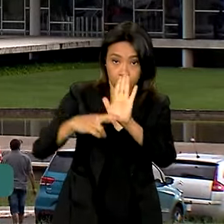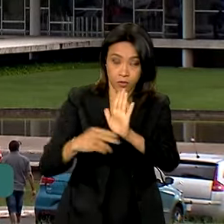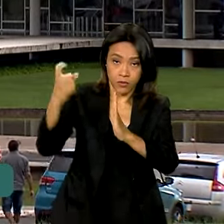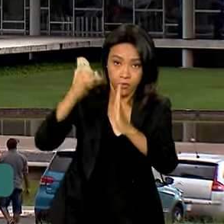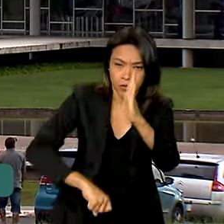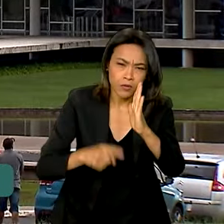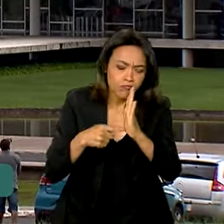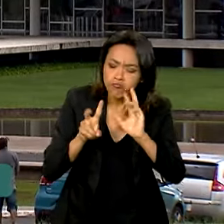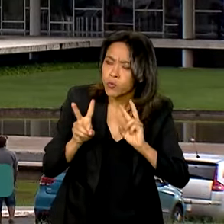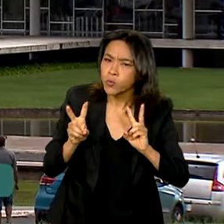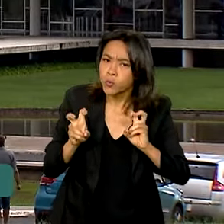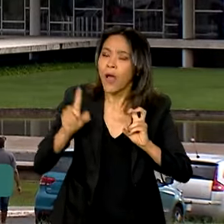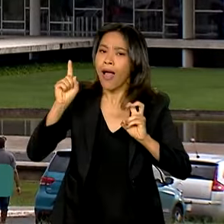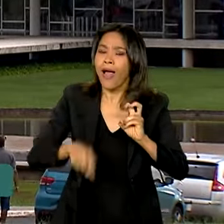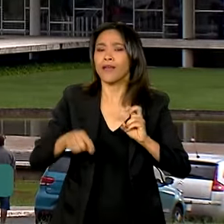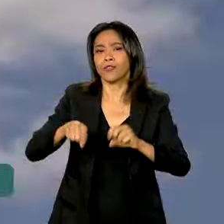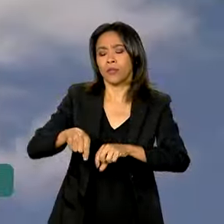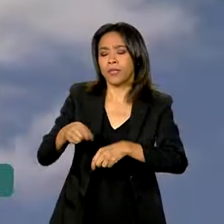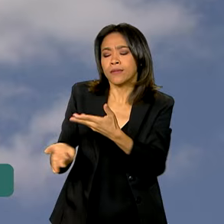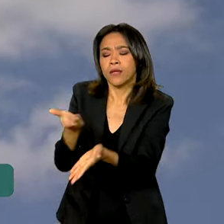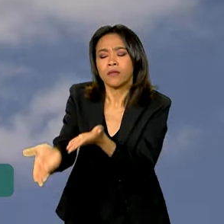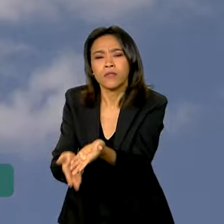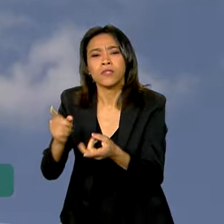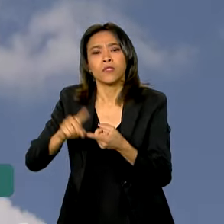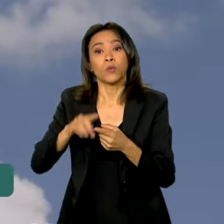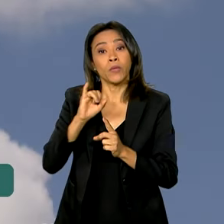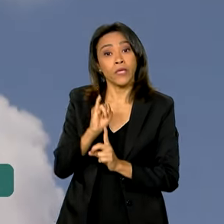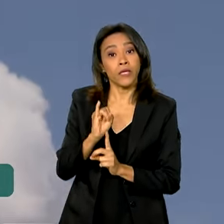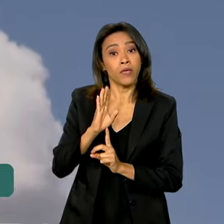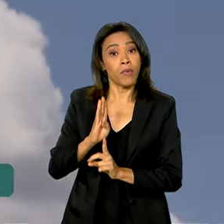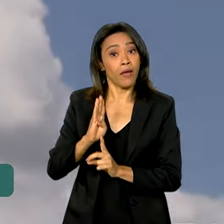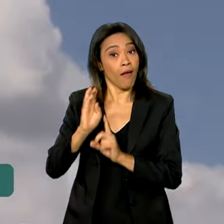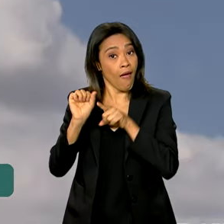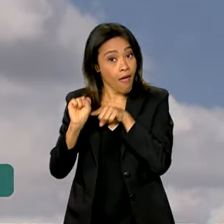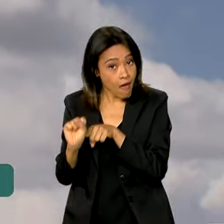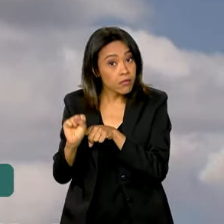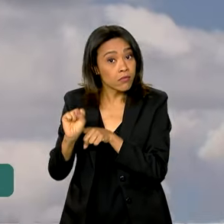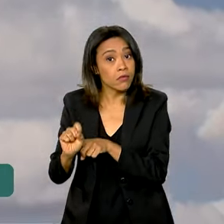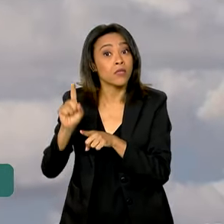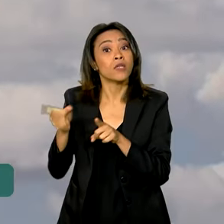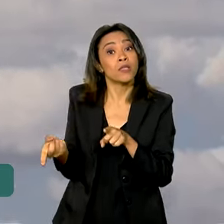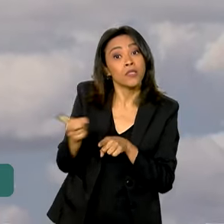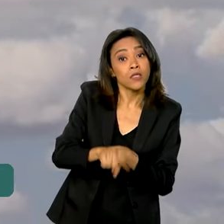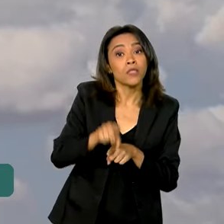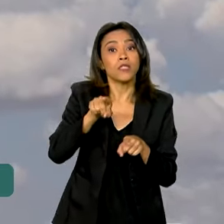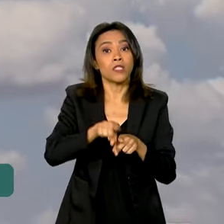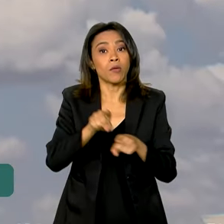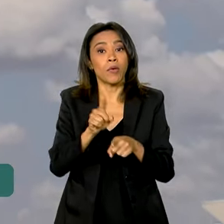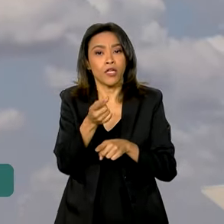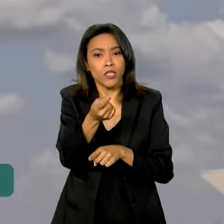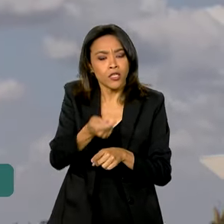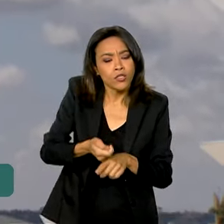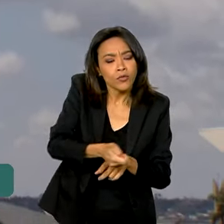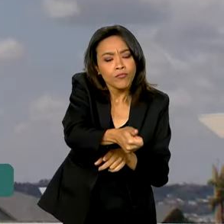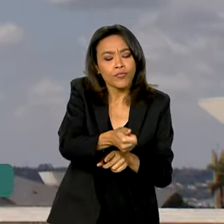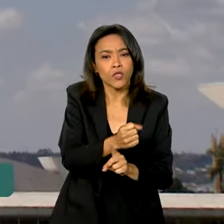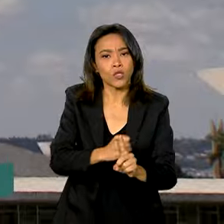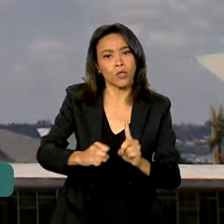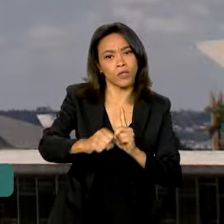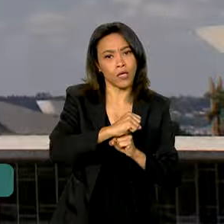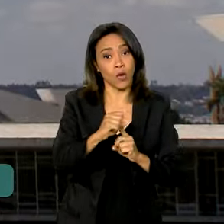dispõe sobre o Imposto sobre Bens e Serviços, o IBS, e a Contribuição Social sobre Bens e Serviços,